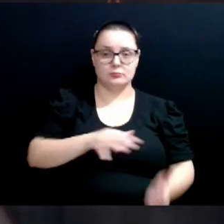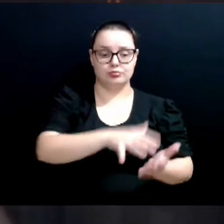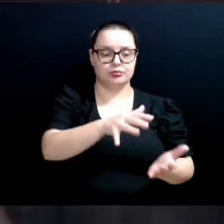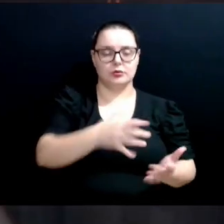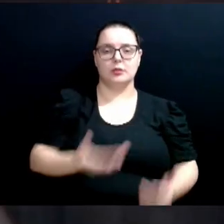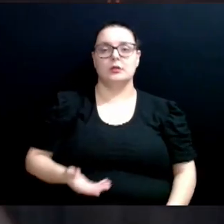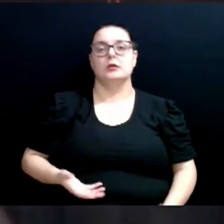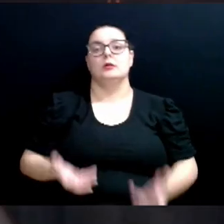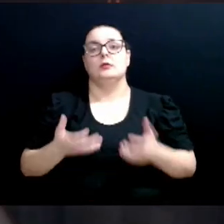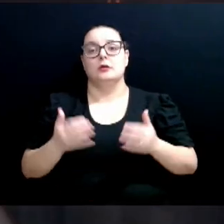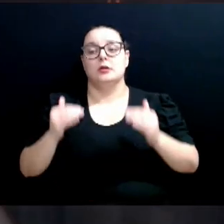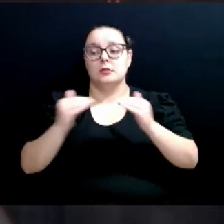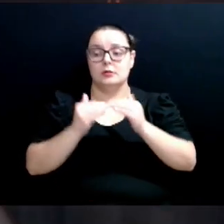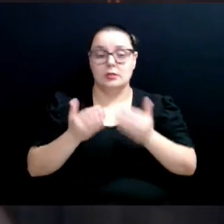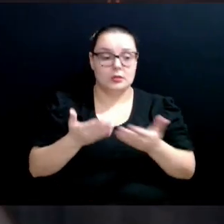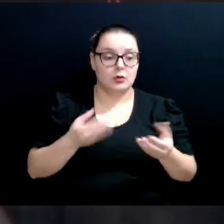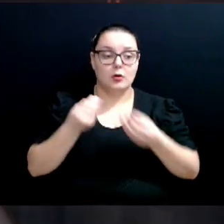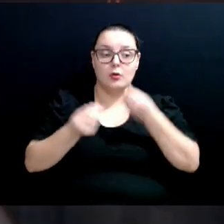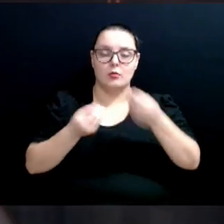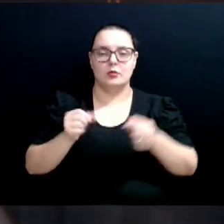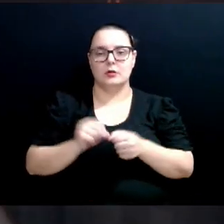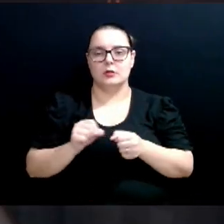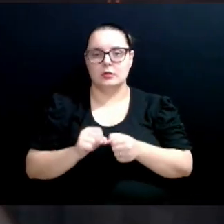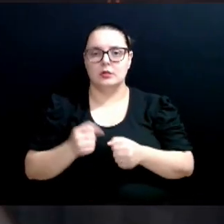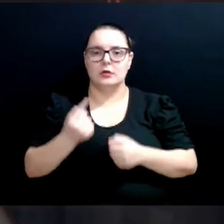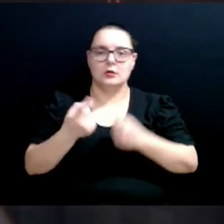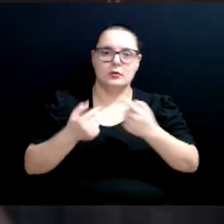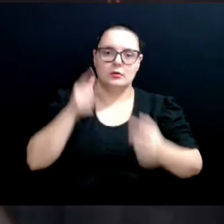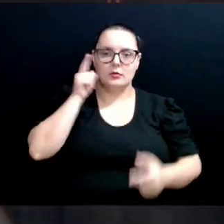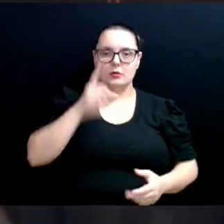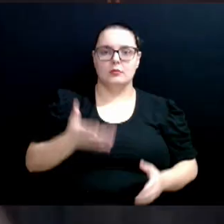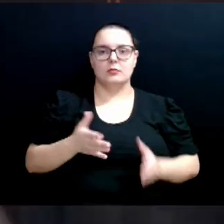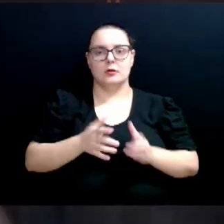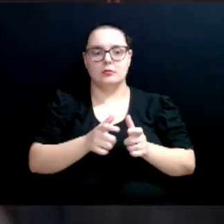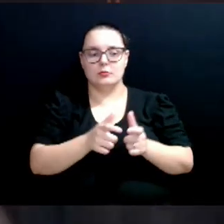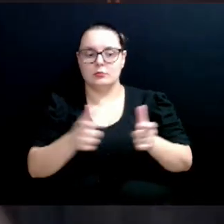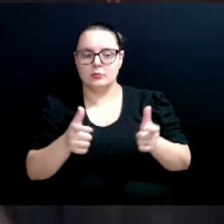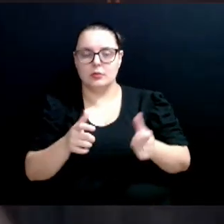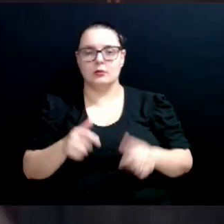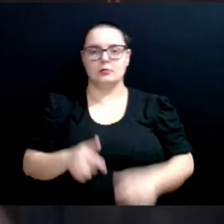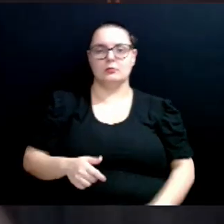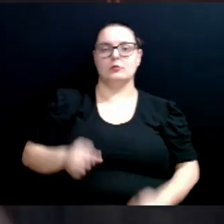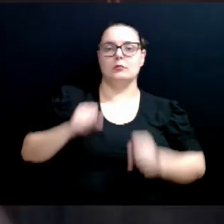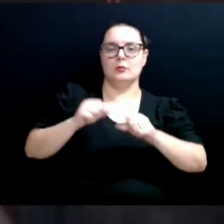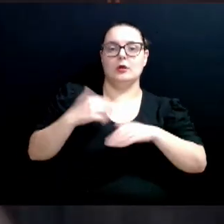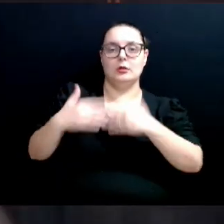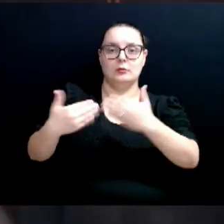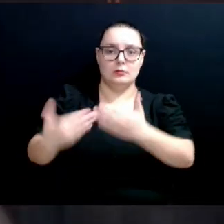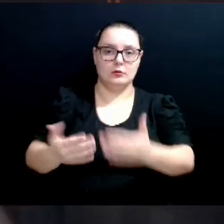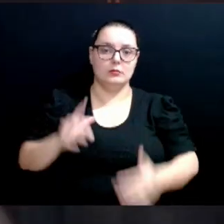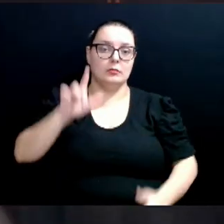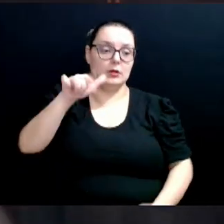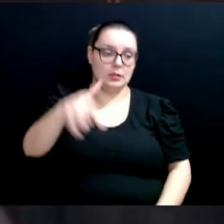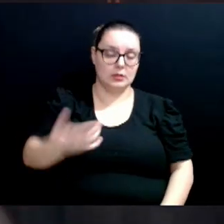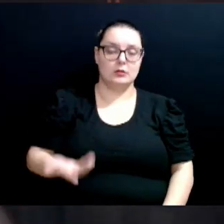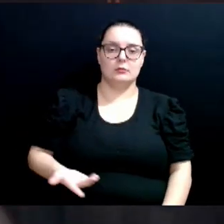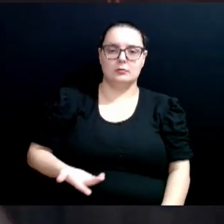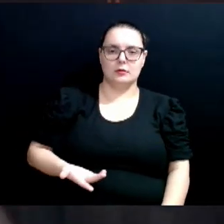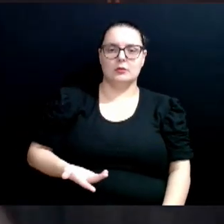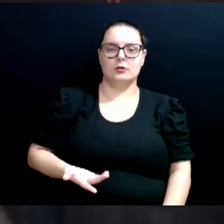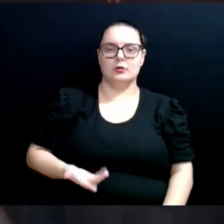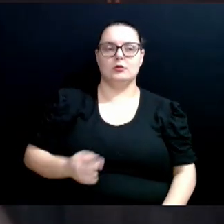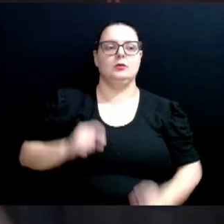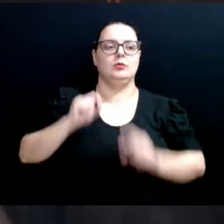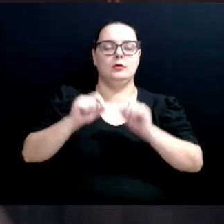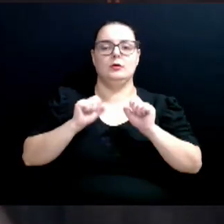com você, tem alguma coisa que a gente consegue esticar um pouquinho mais, que a gente pode deixar um pouco mais para frente. Então, acho